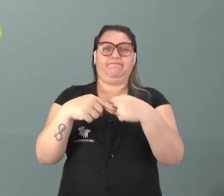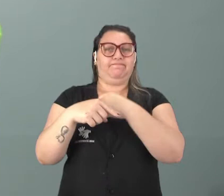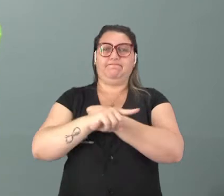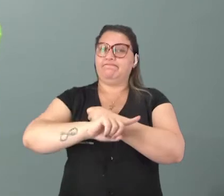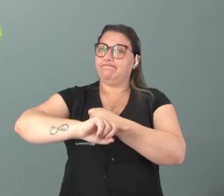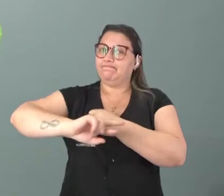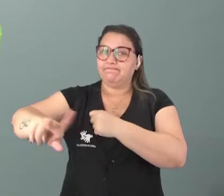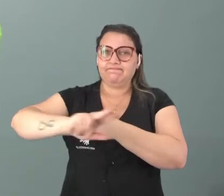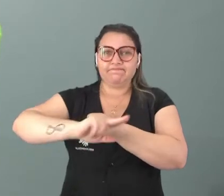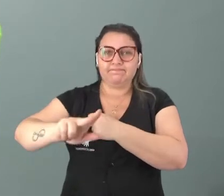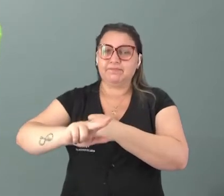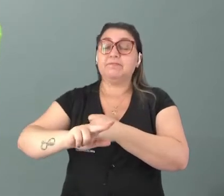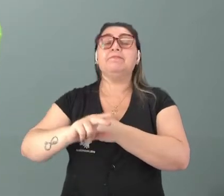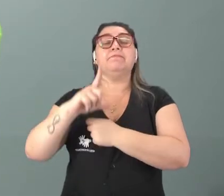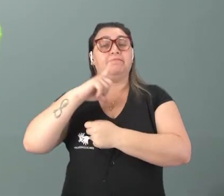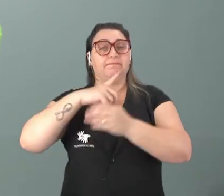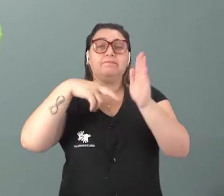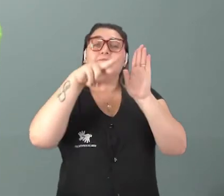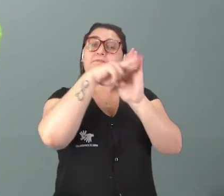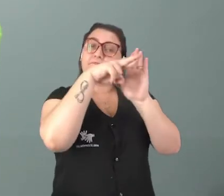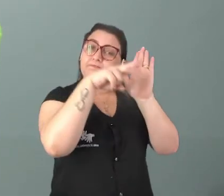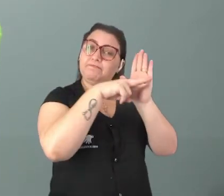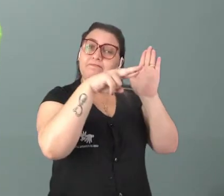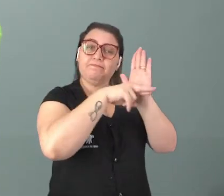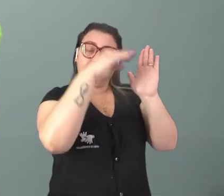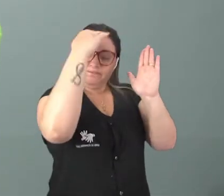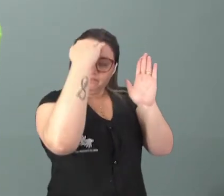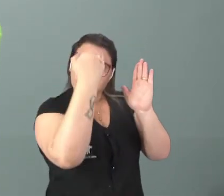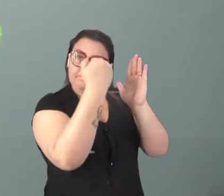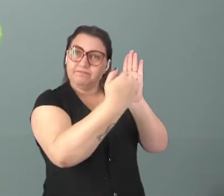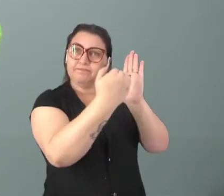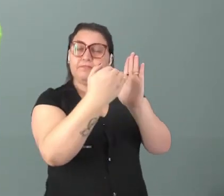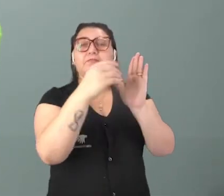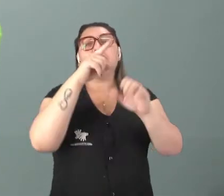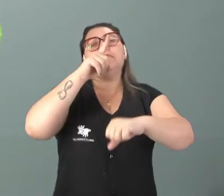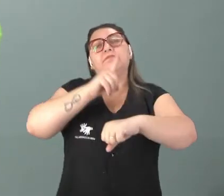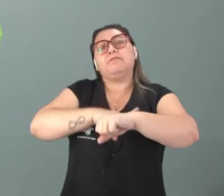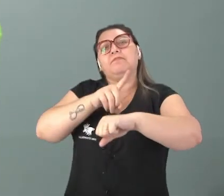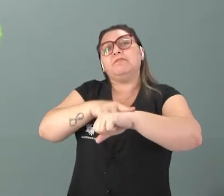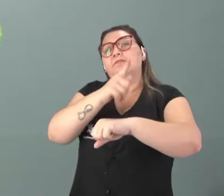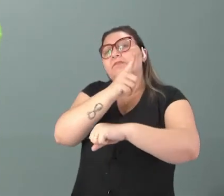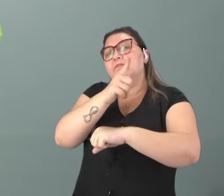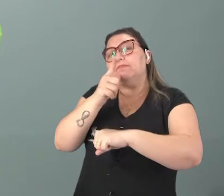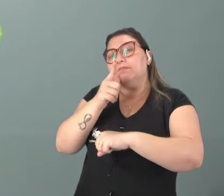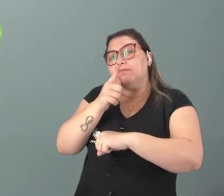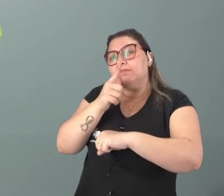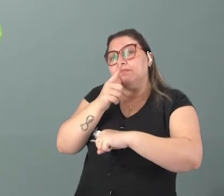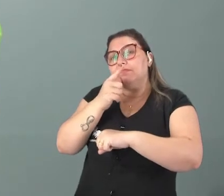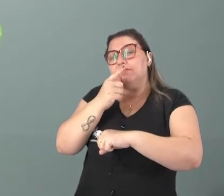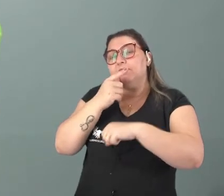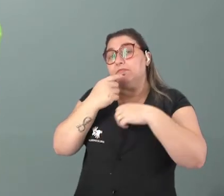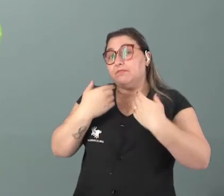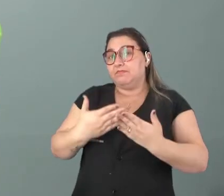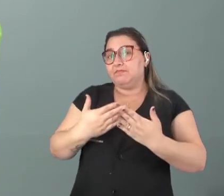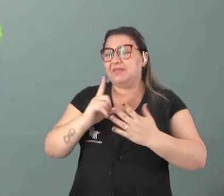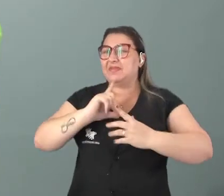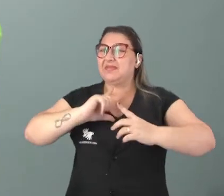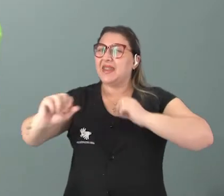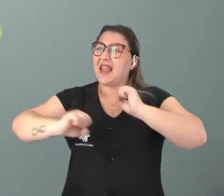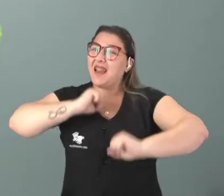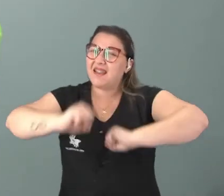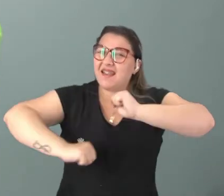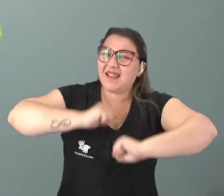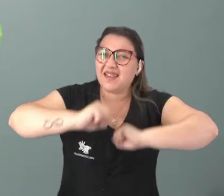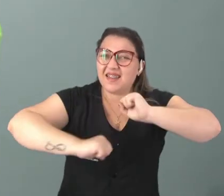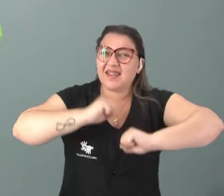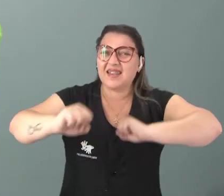que tem as regras, certinho? E na hora do intervalo, na hora do recreio, sai todo mundo